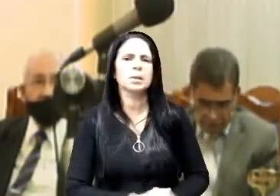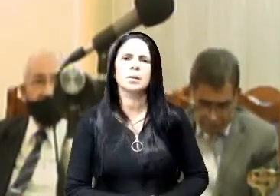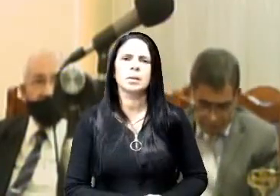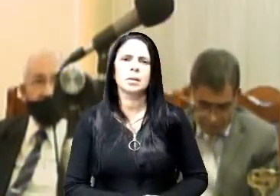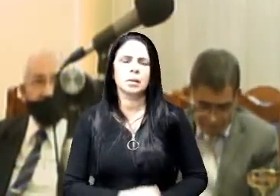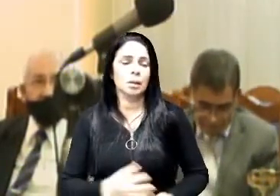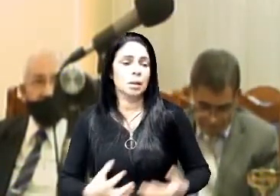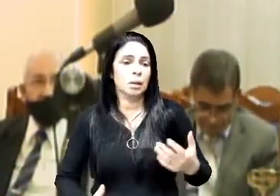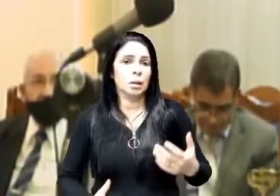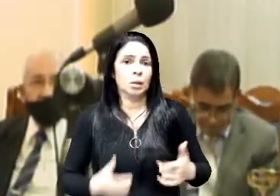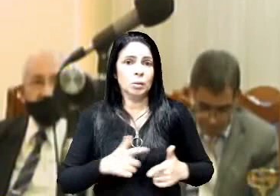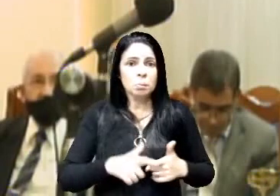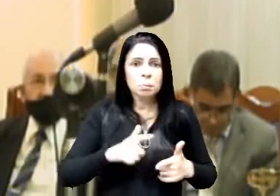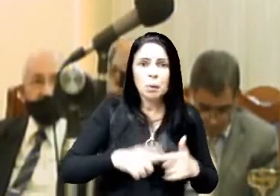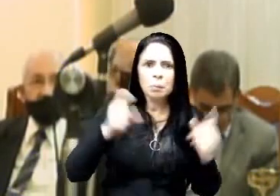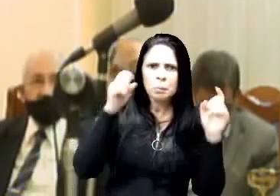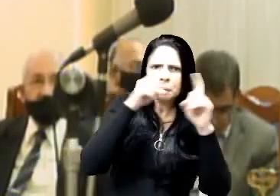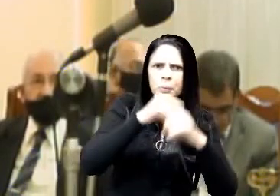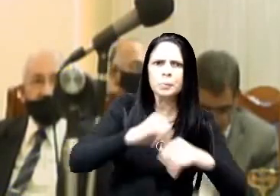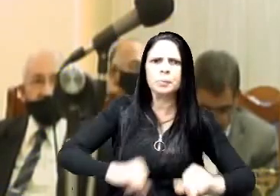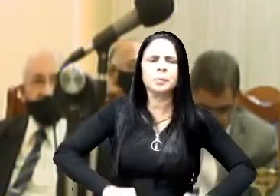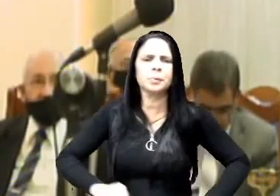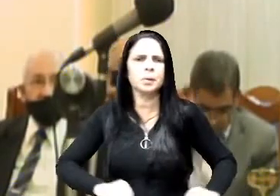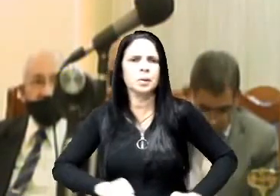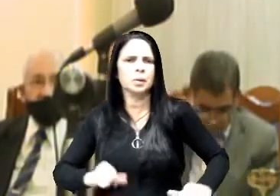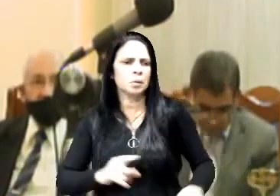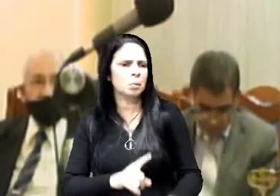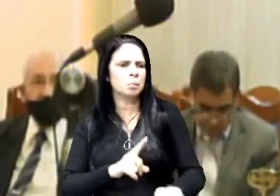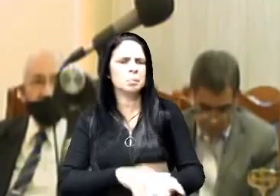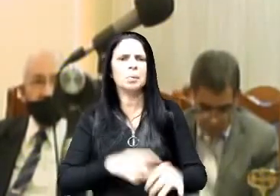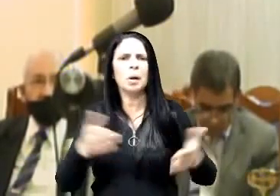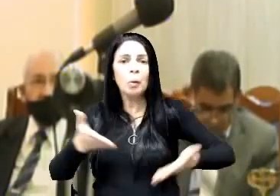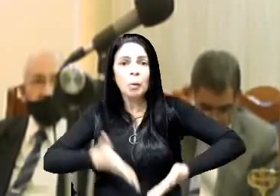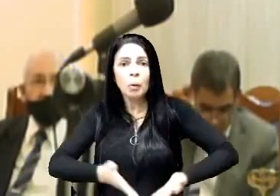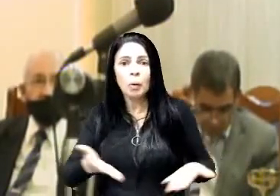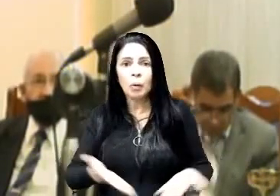aflições desse tempo presente,